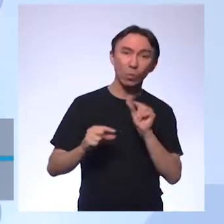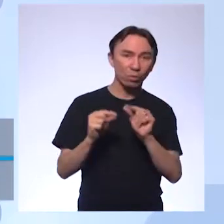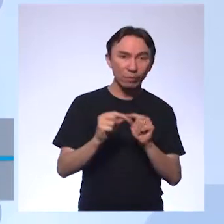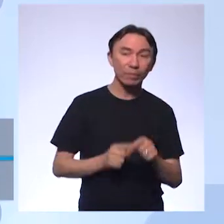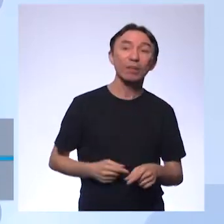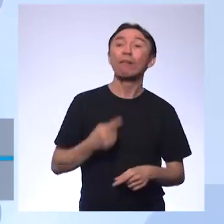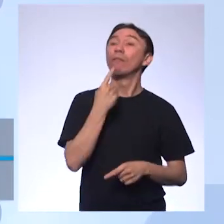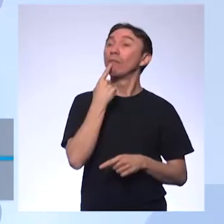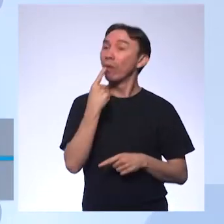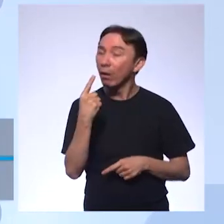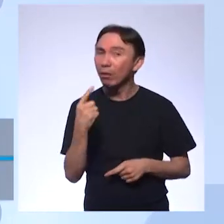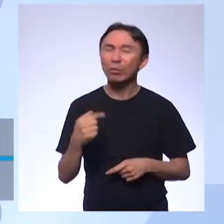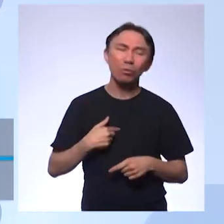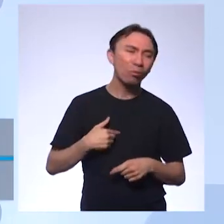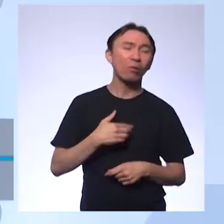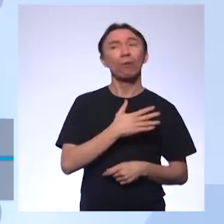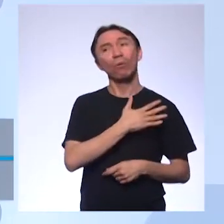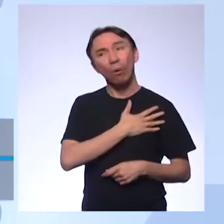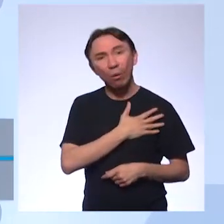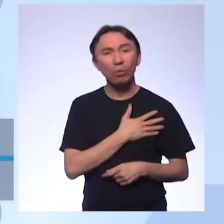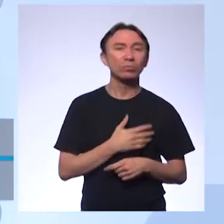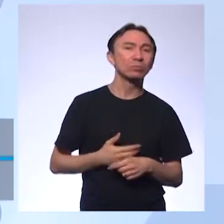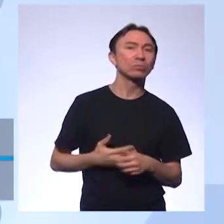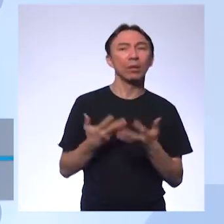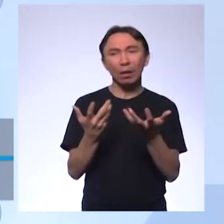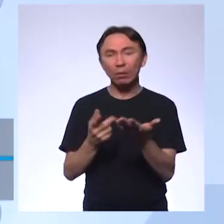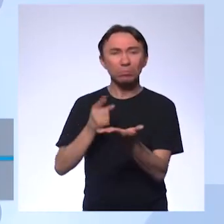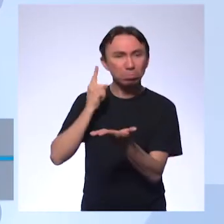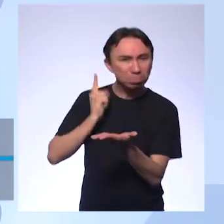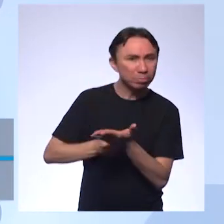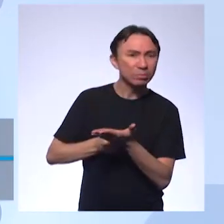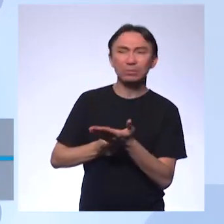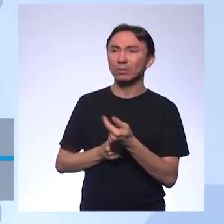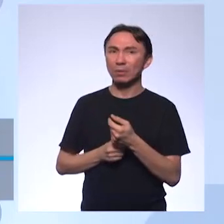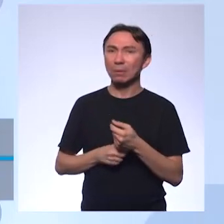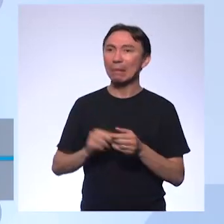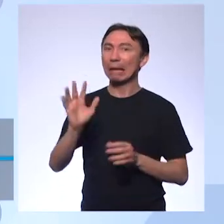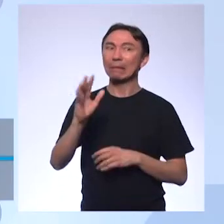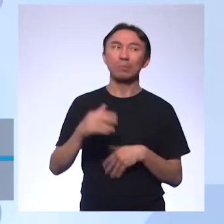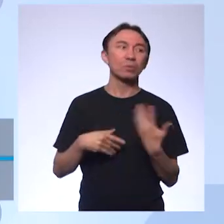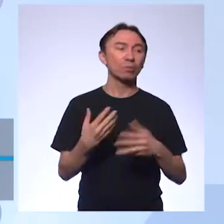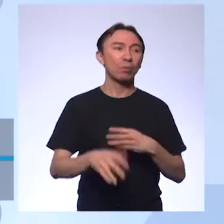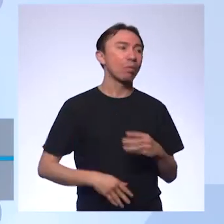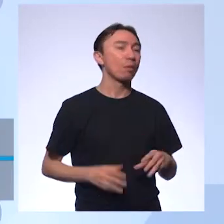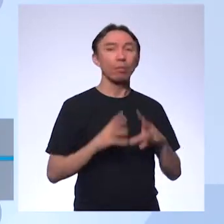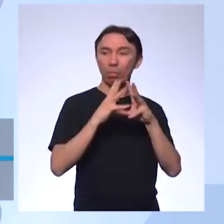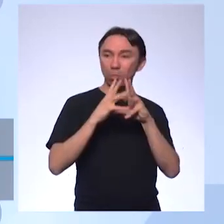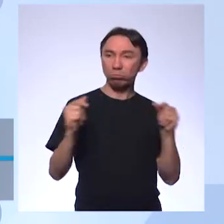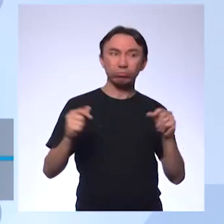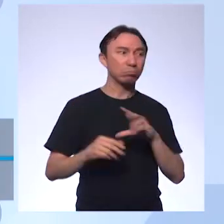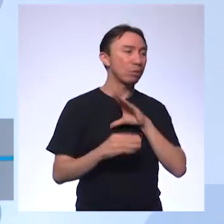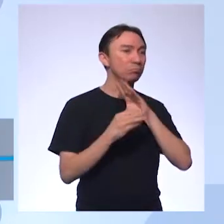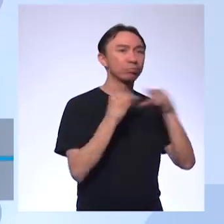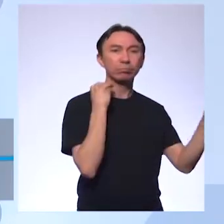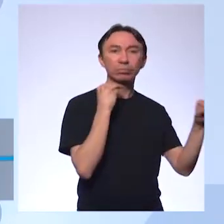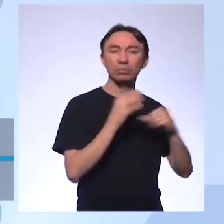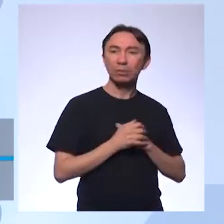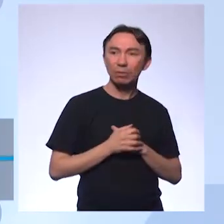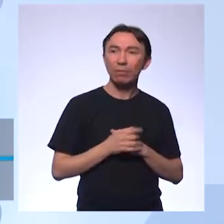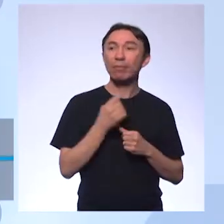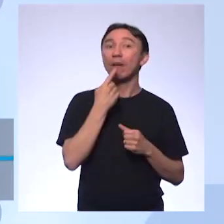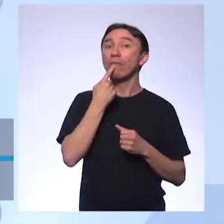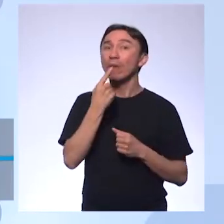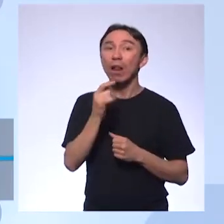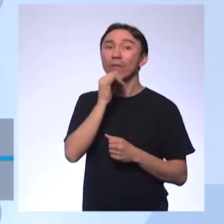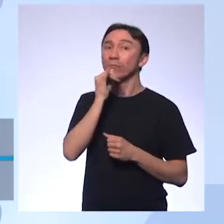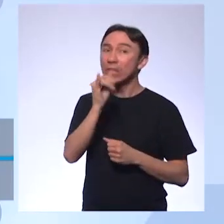me relacionar, em me preocupar se eu sumir, se eu desaparecer e não falar porque sumi. Né? Então, fica aí